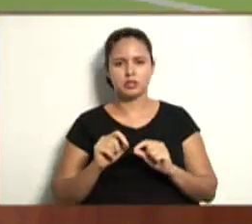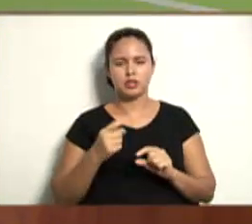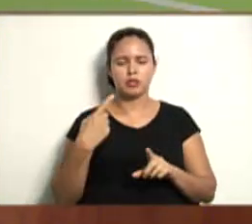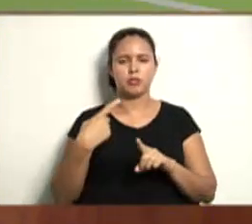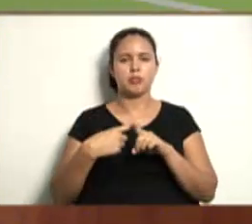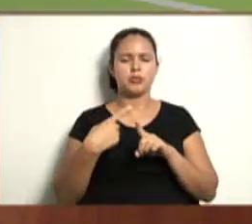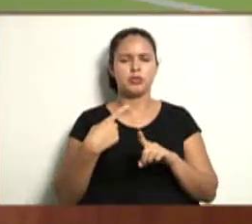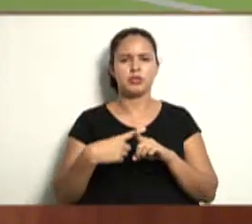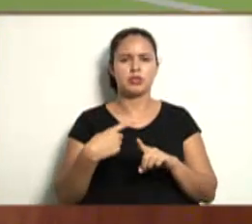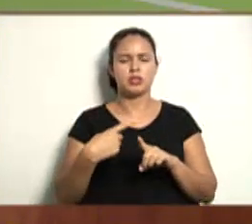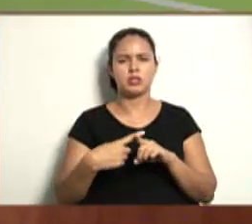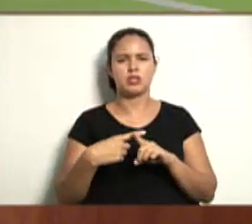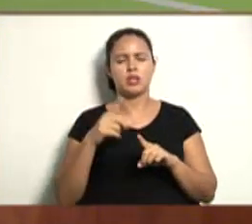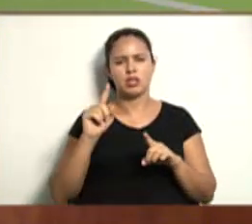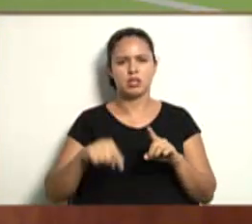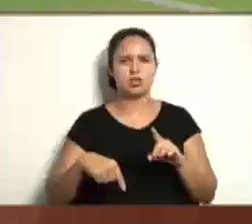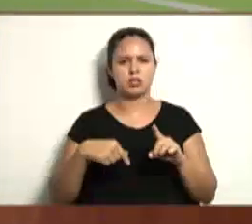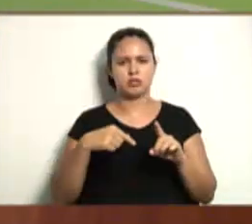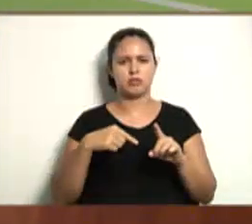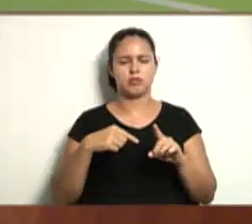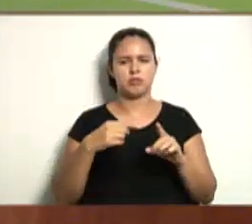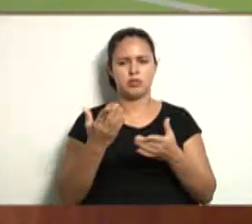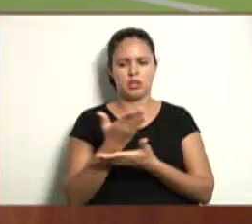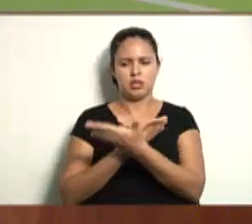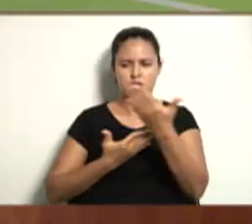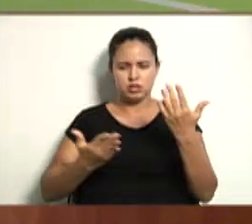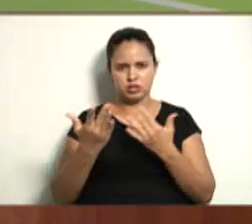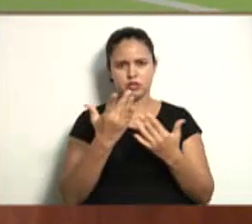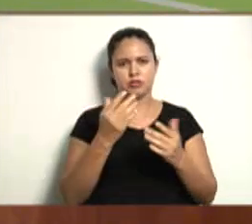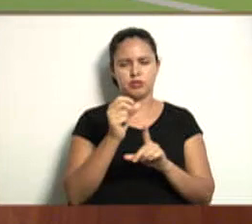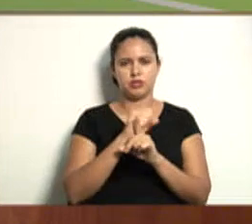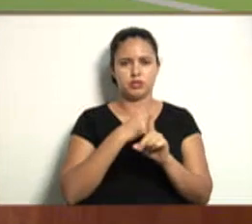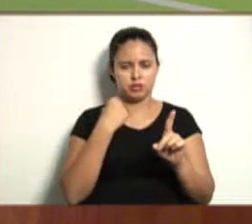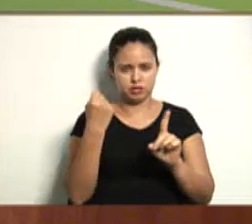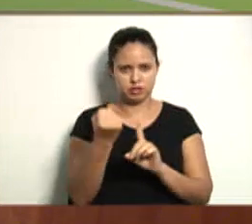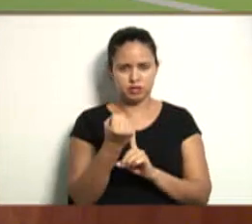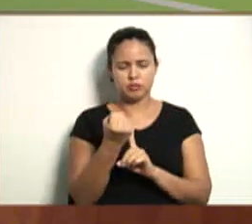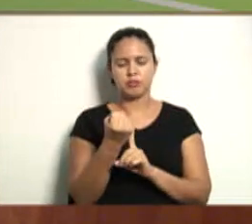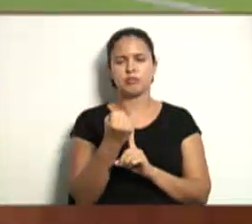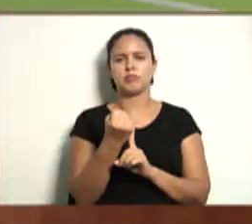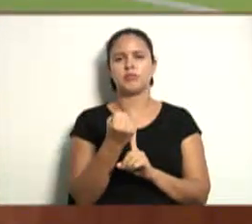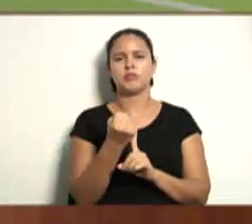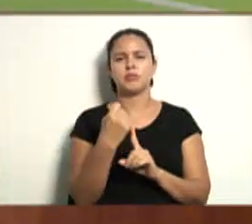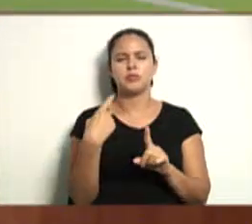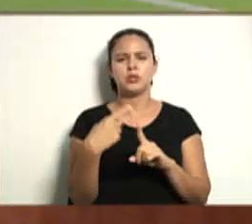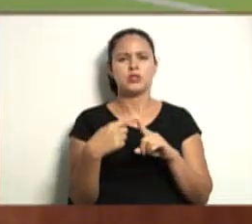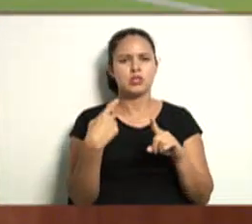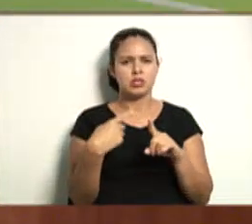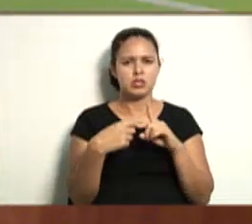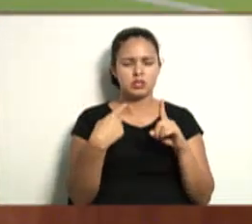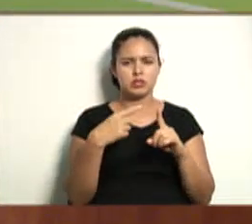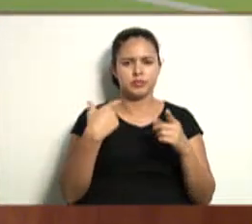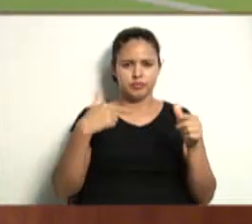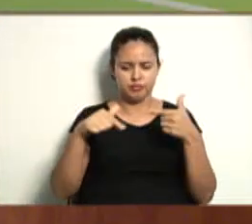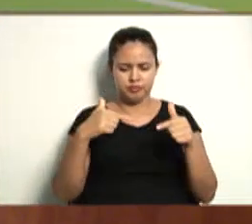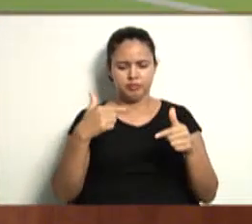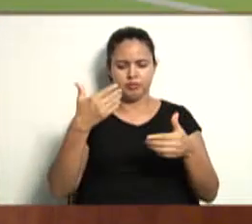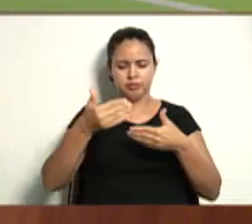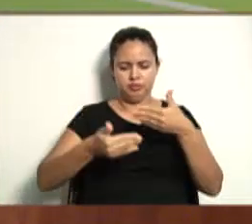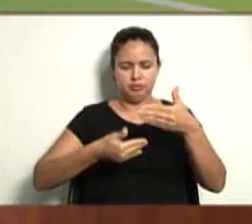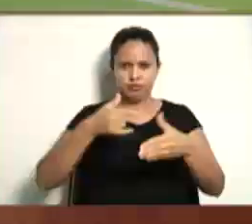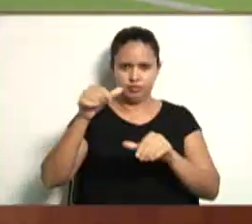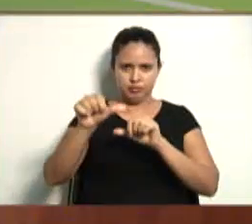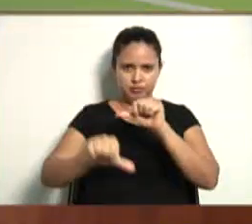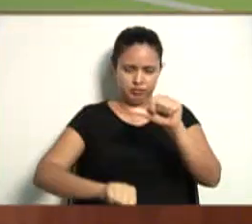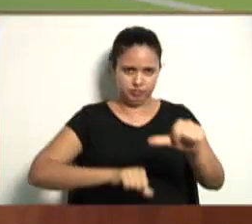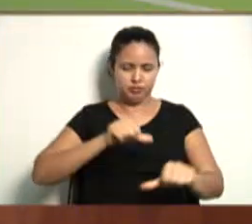Por que é uma relação social? O trabalho é uma relação social. Aí ela disse, porque ele se transforma